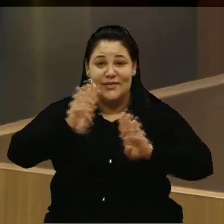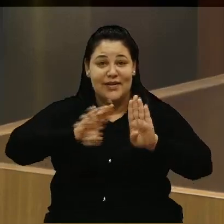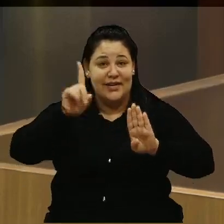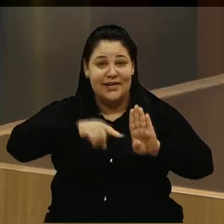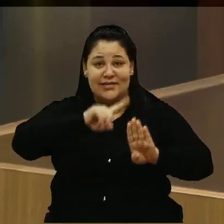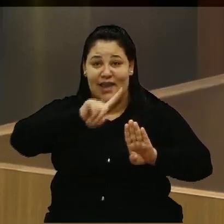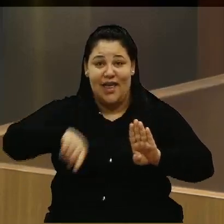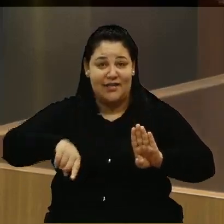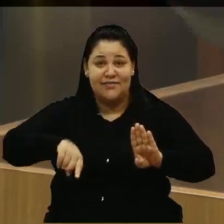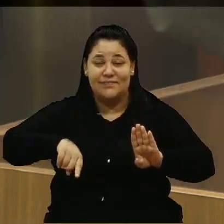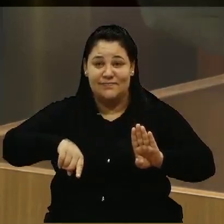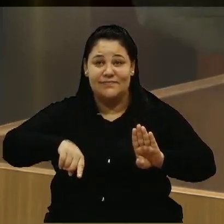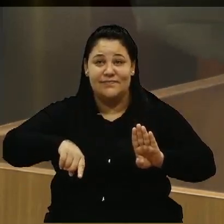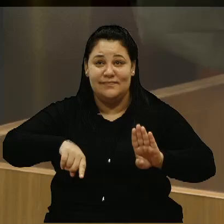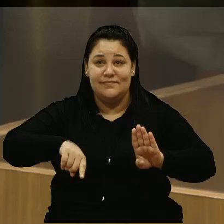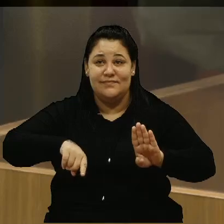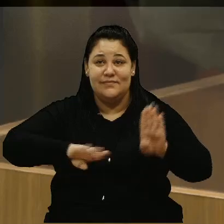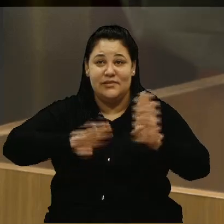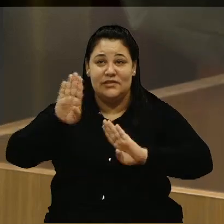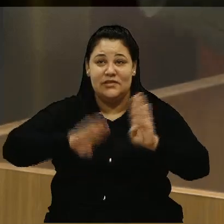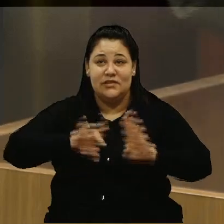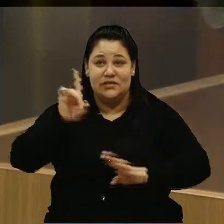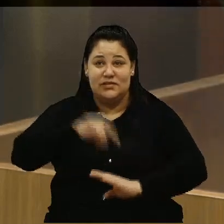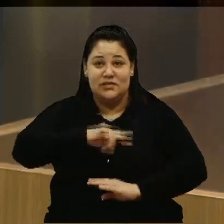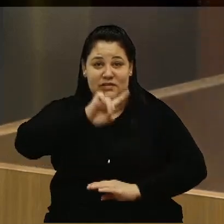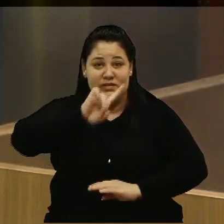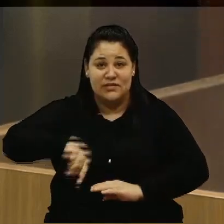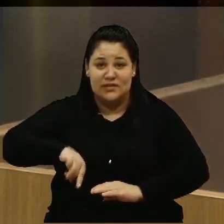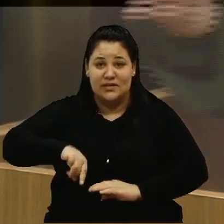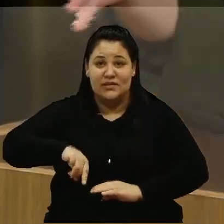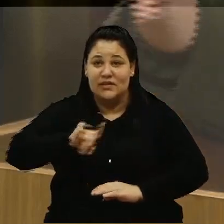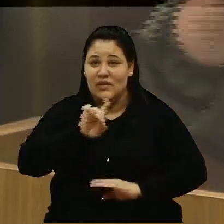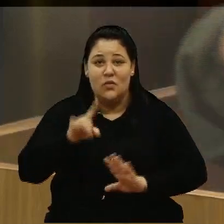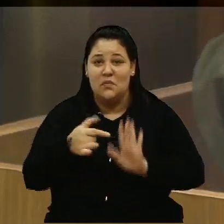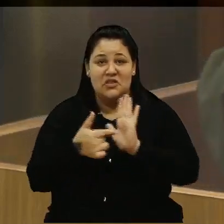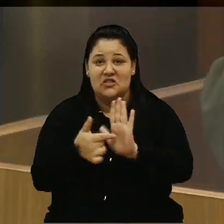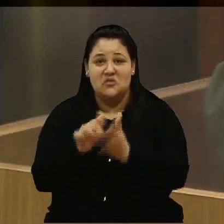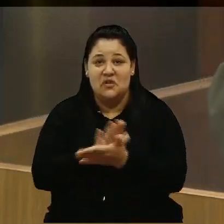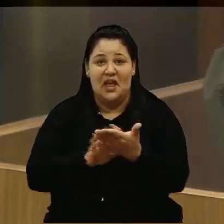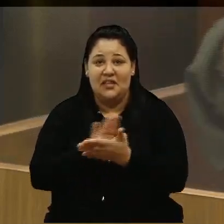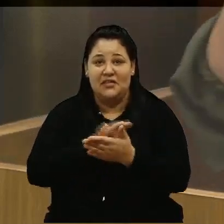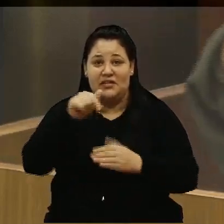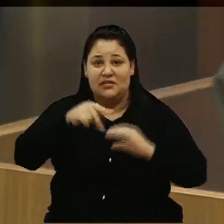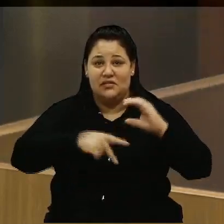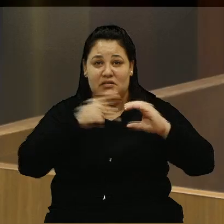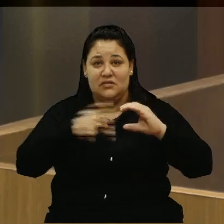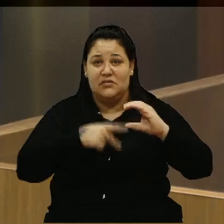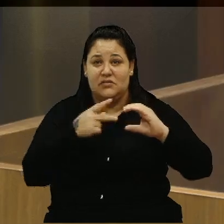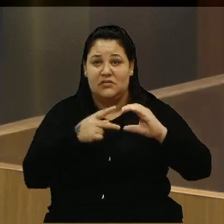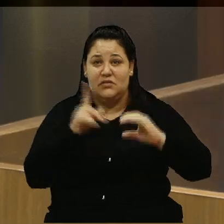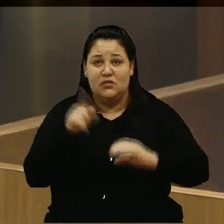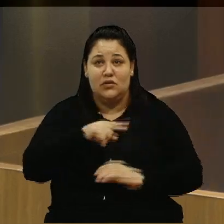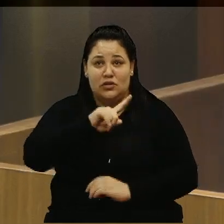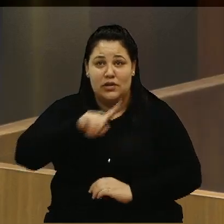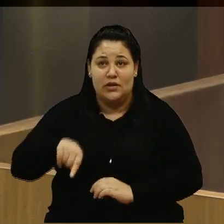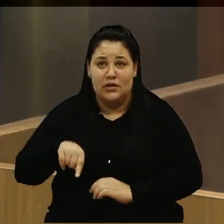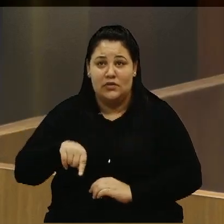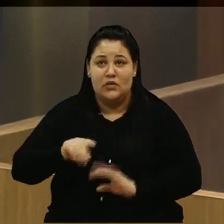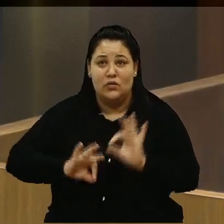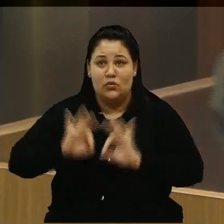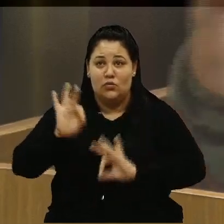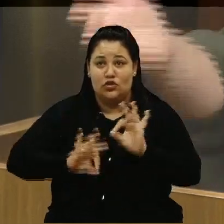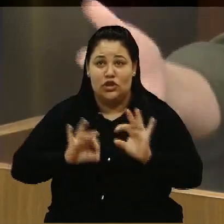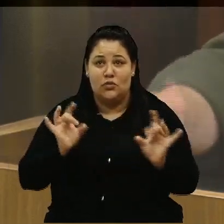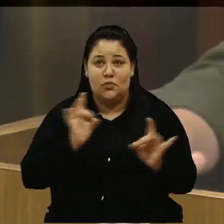A licitação foi cancelada nessa casa, não foi apresentado nada nessa casa. cancelaram a licitação com o projeto